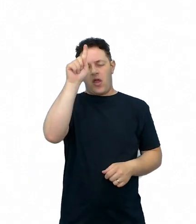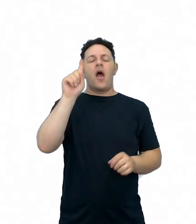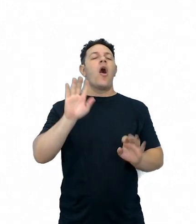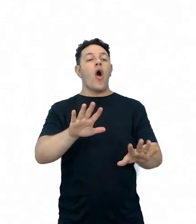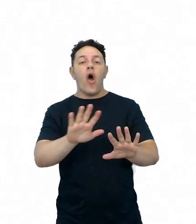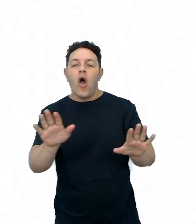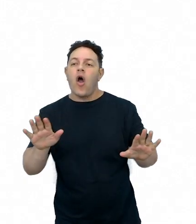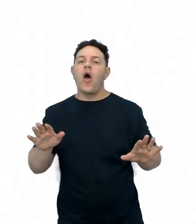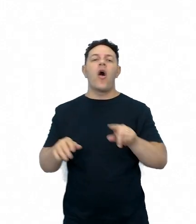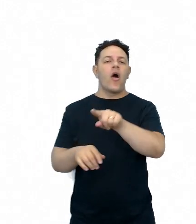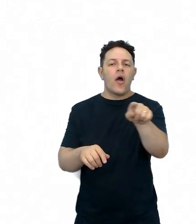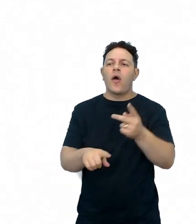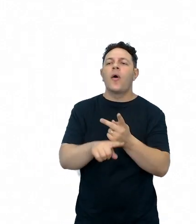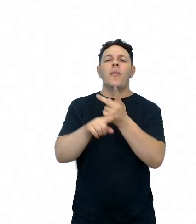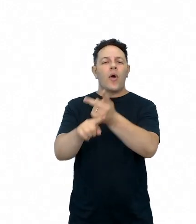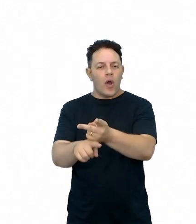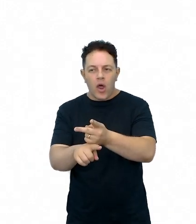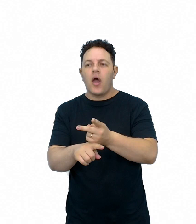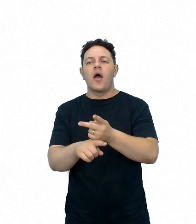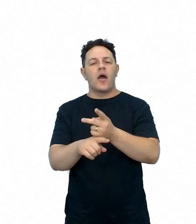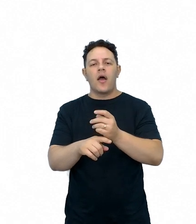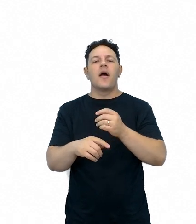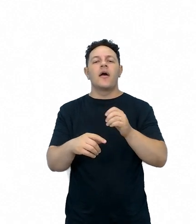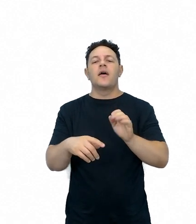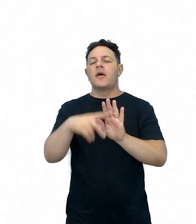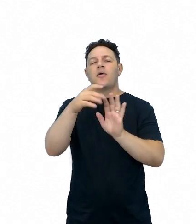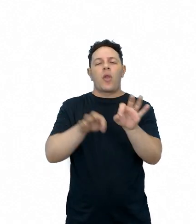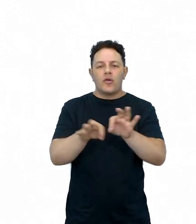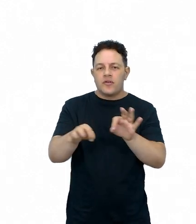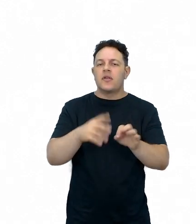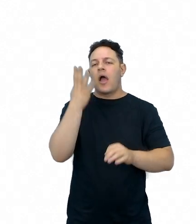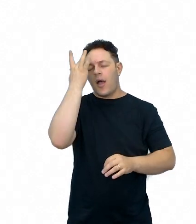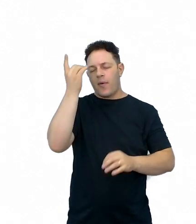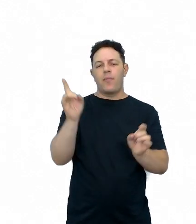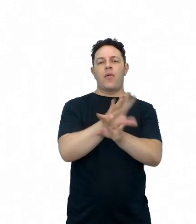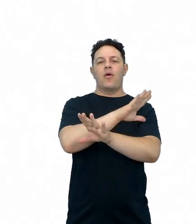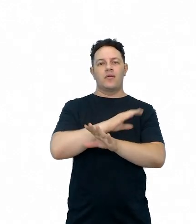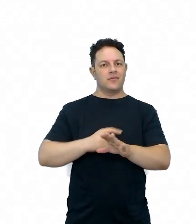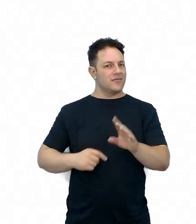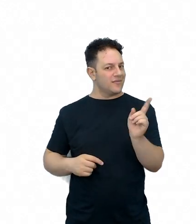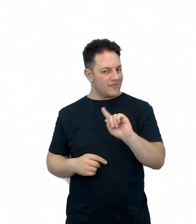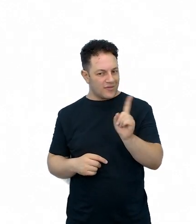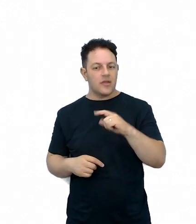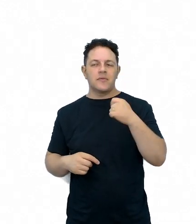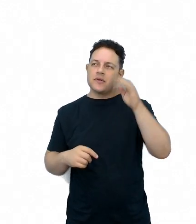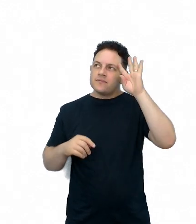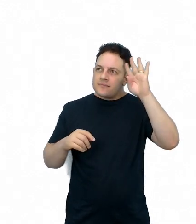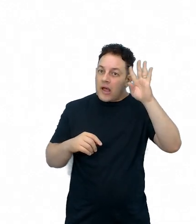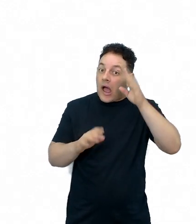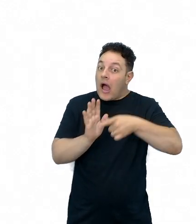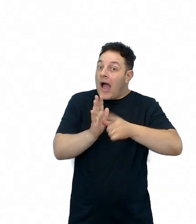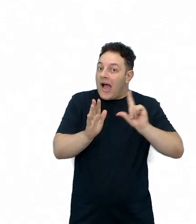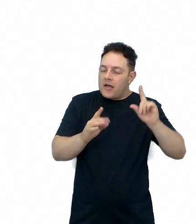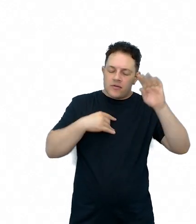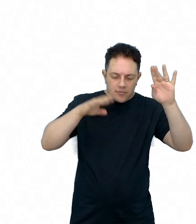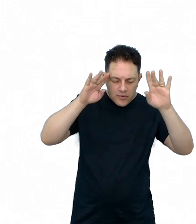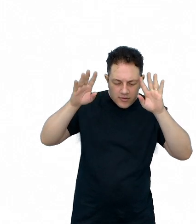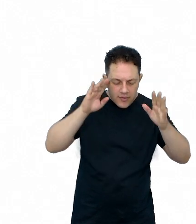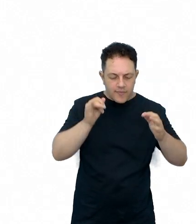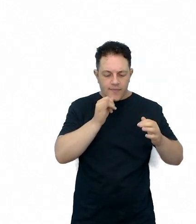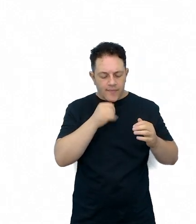olha, agora amanhã eu vou já levar um projeto para a sala de aula. Não, ele precisa olhar para tudo isso, qual vai ser minha